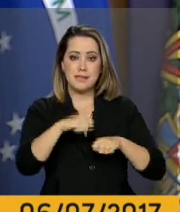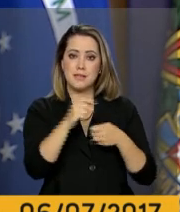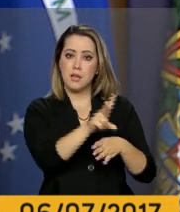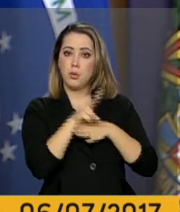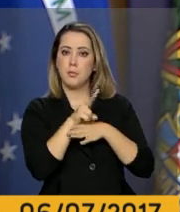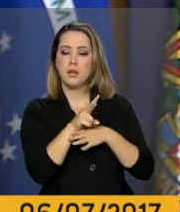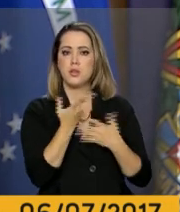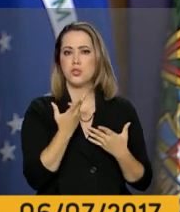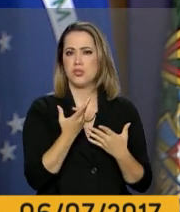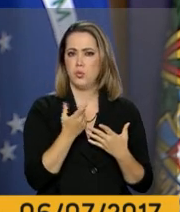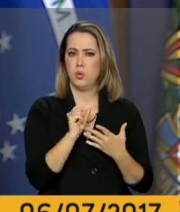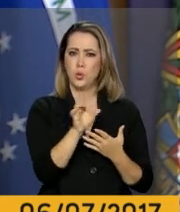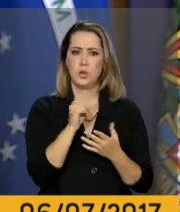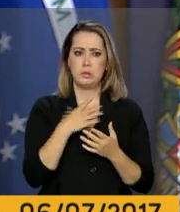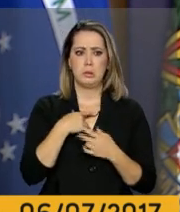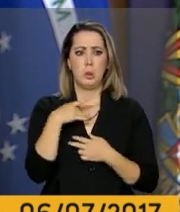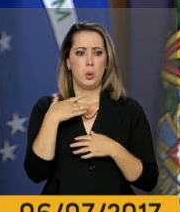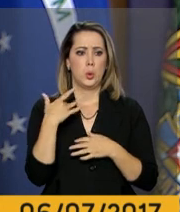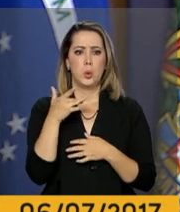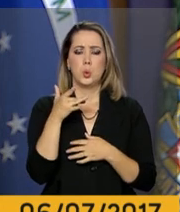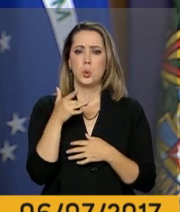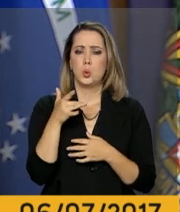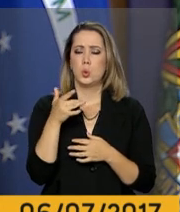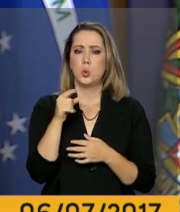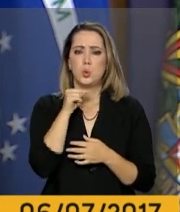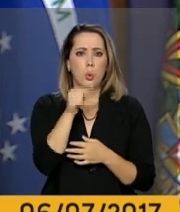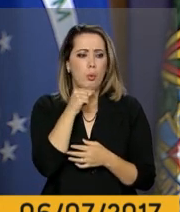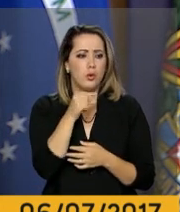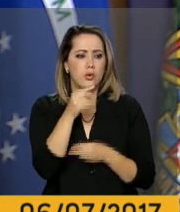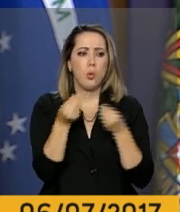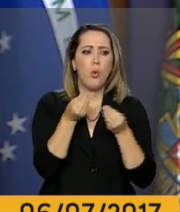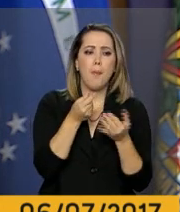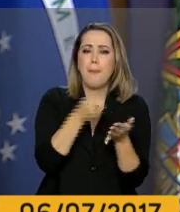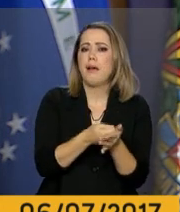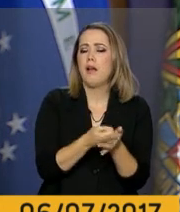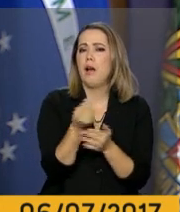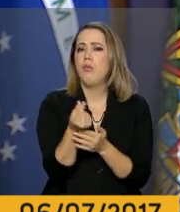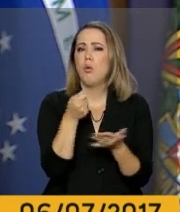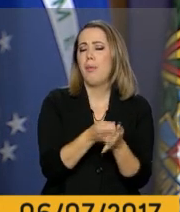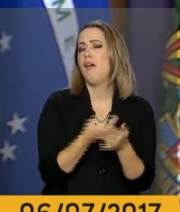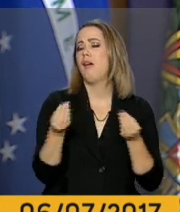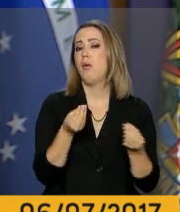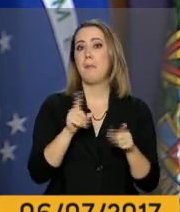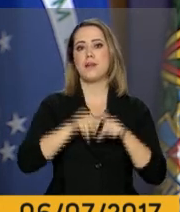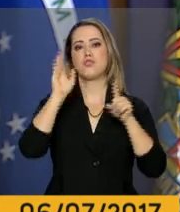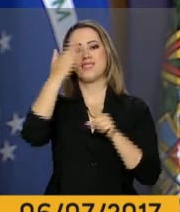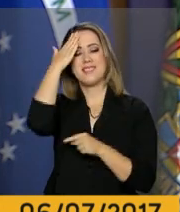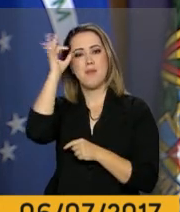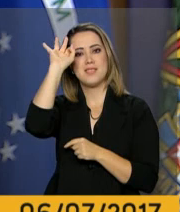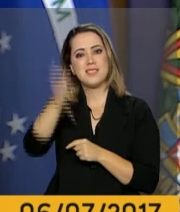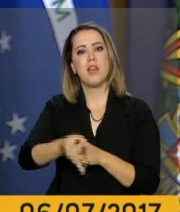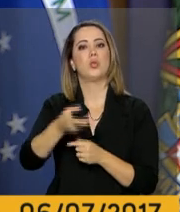fica numa instabilidade para saber o que vai pagar não vai pagar mas ele tem desde logo a certeza daquilo que deverá